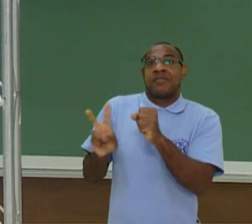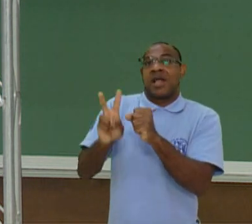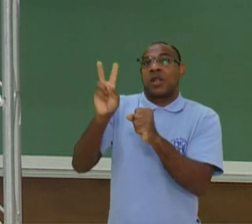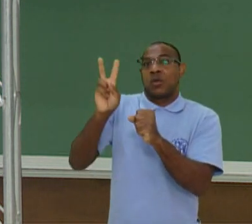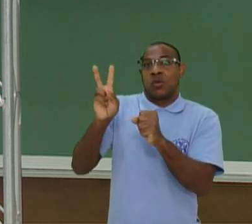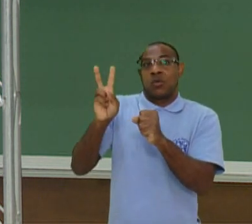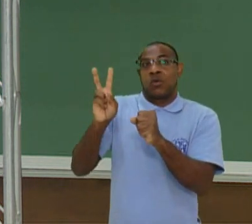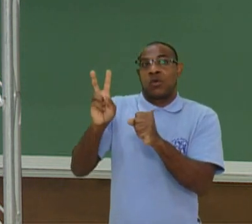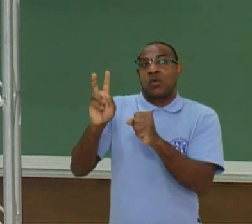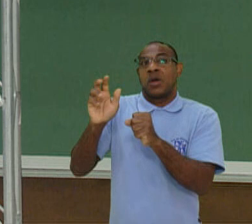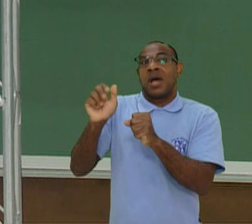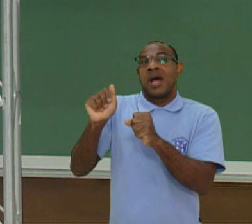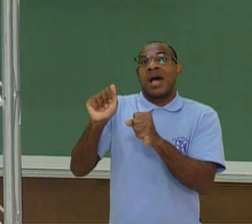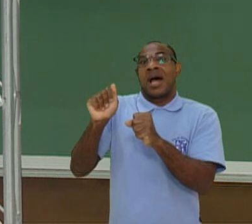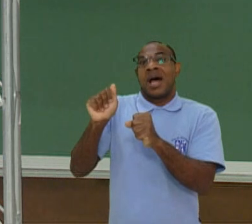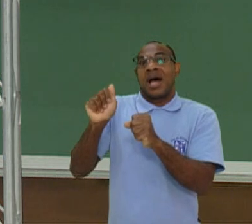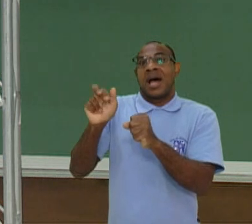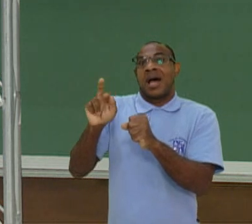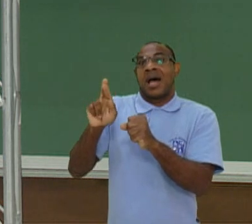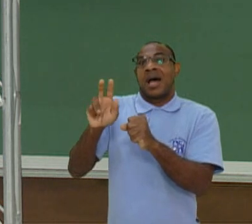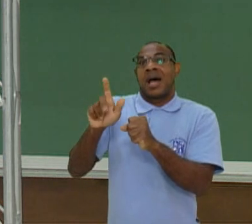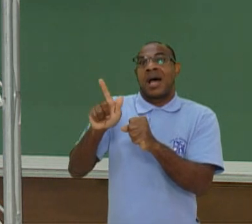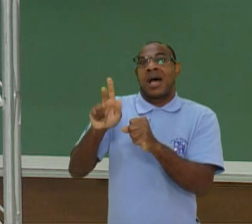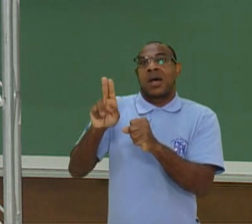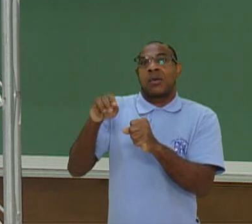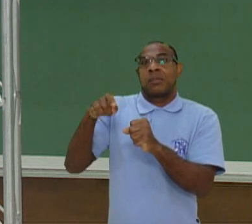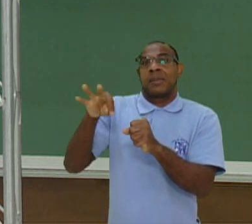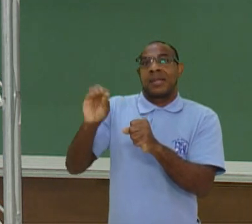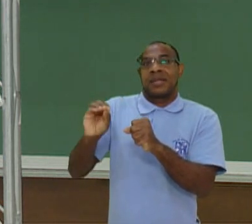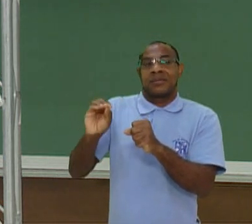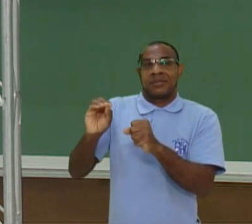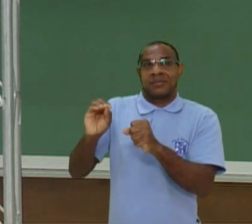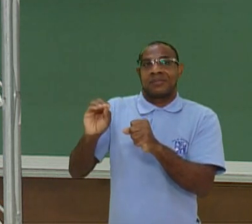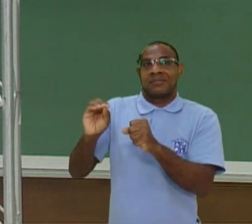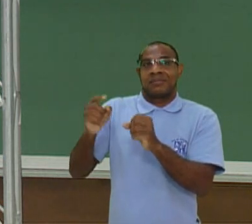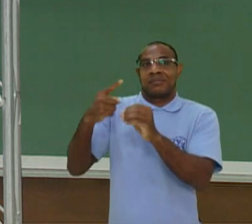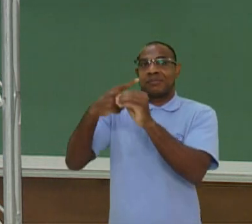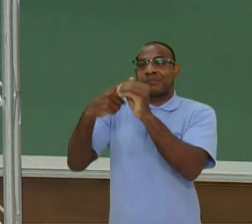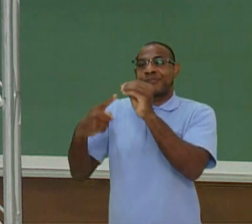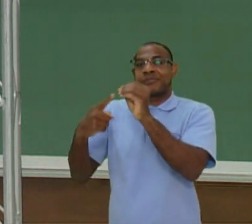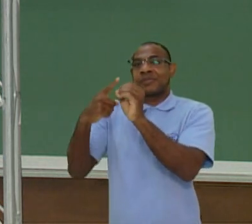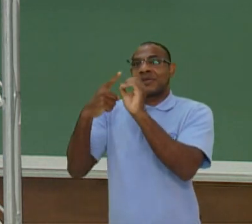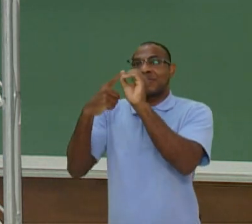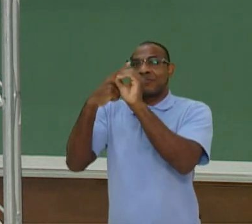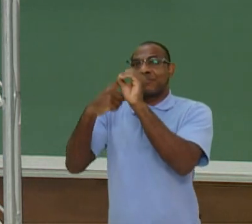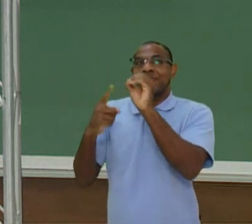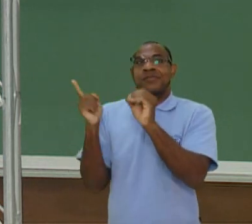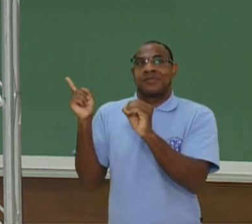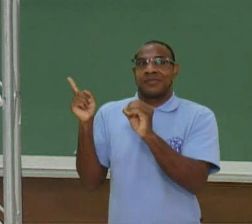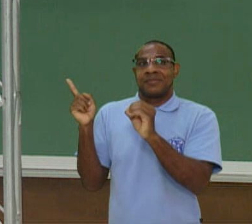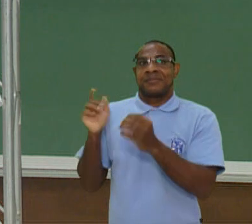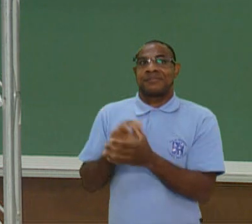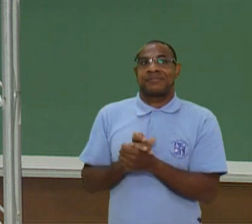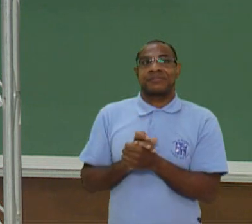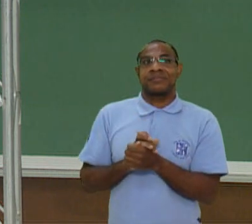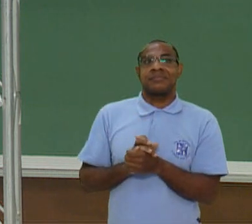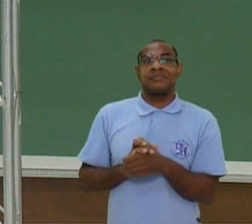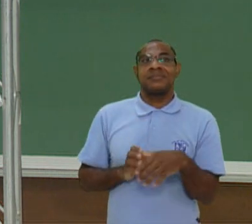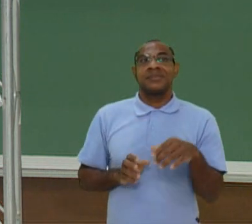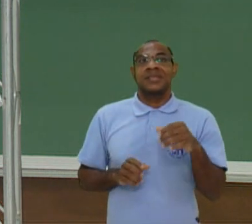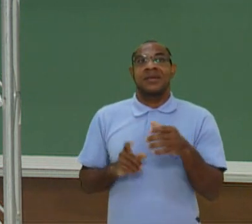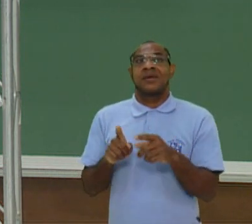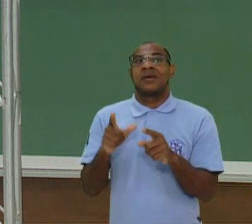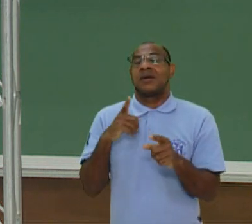do argumento mais i a soma dos valores do argumento. Olha lá que bonitinho. O produto de